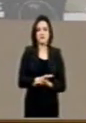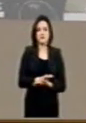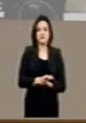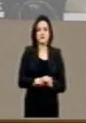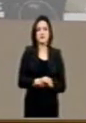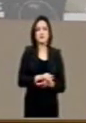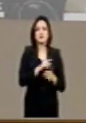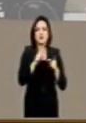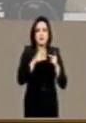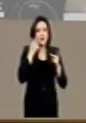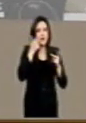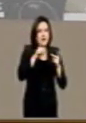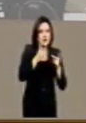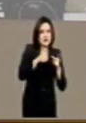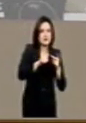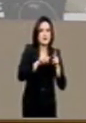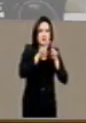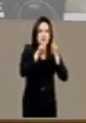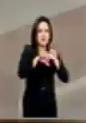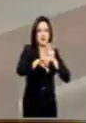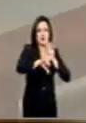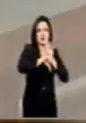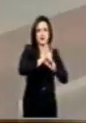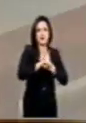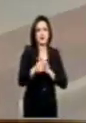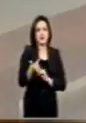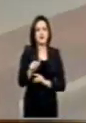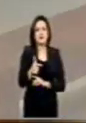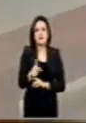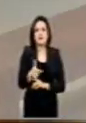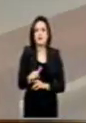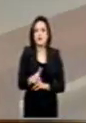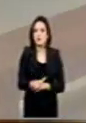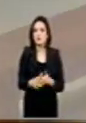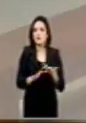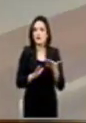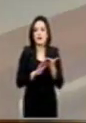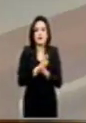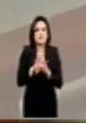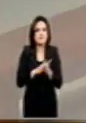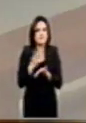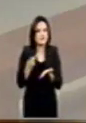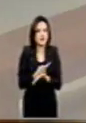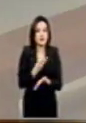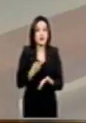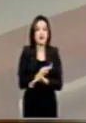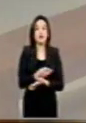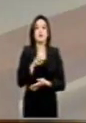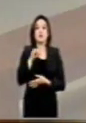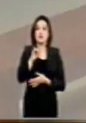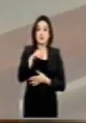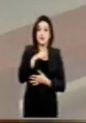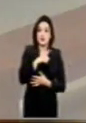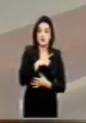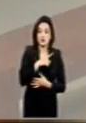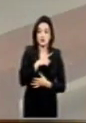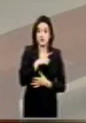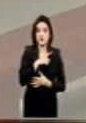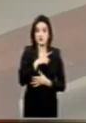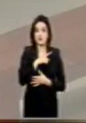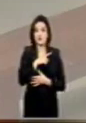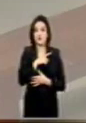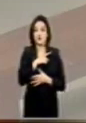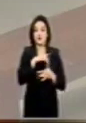crime, não há antijuridicidade. Se houvesse, que por reforço argumentativo, conduta direcionada a um